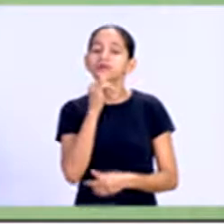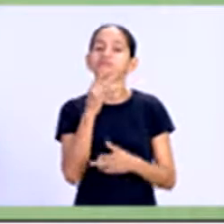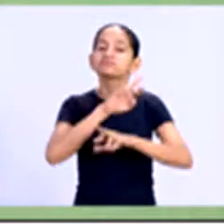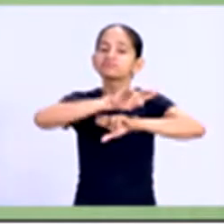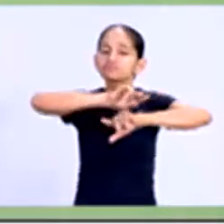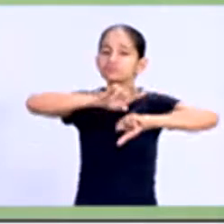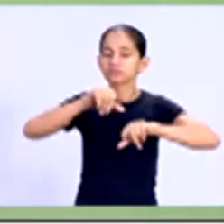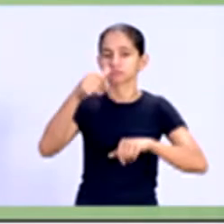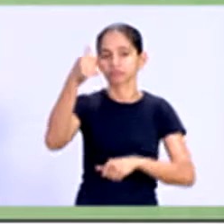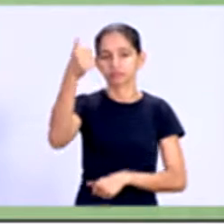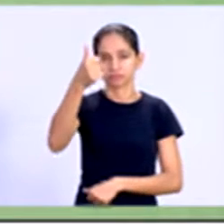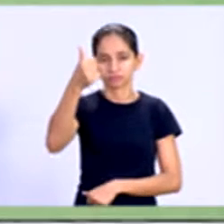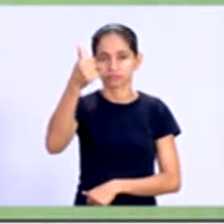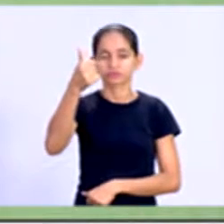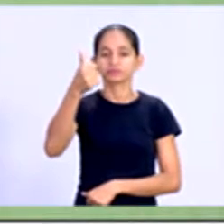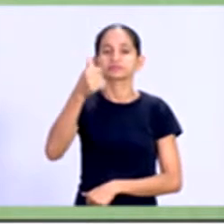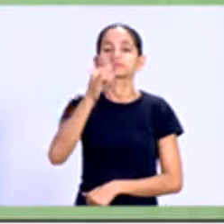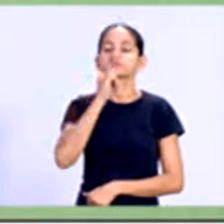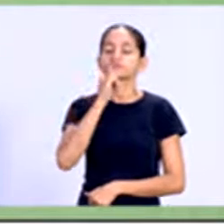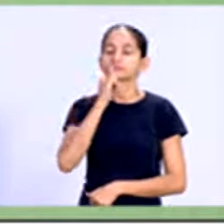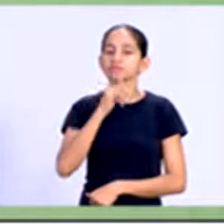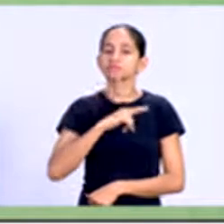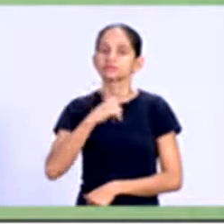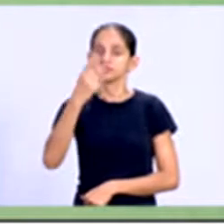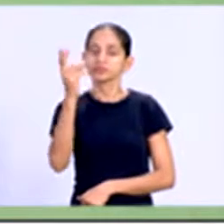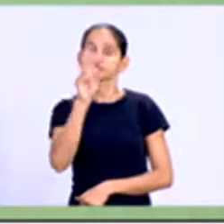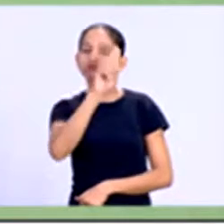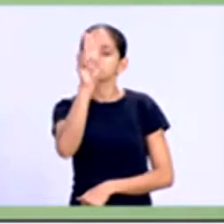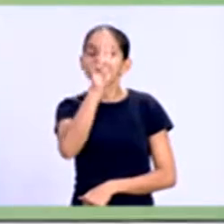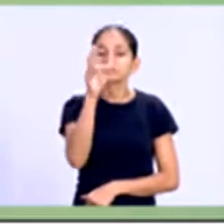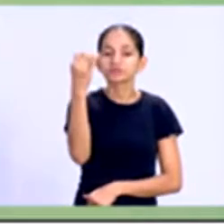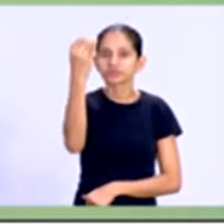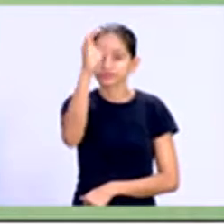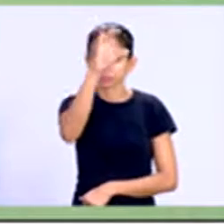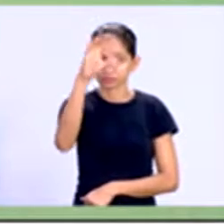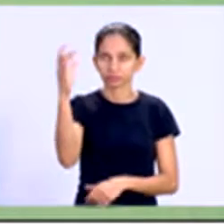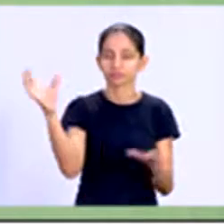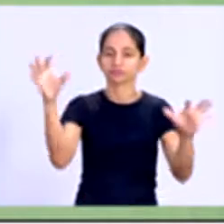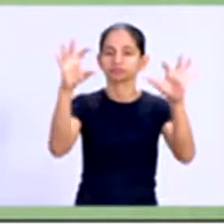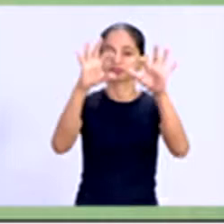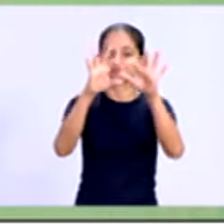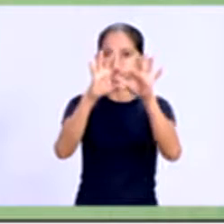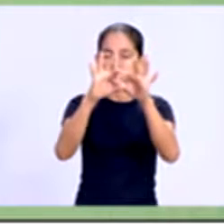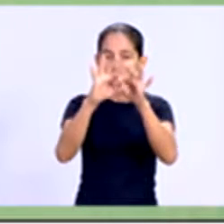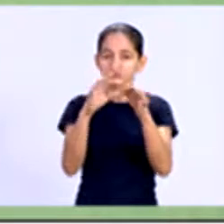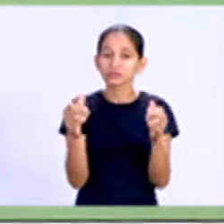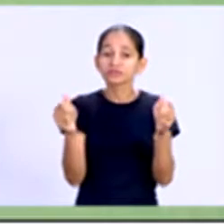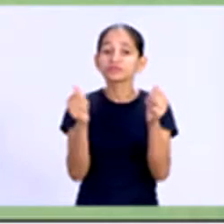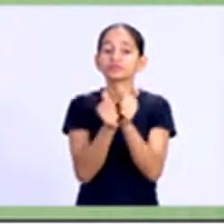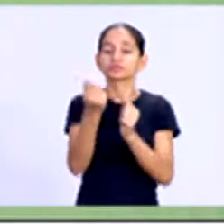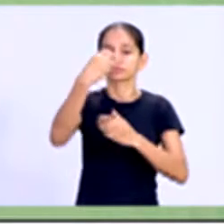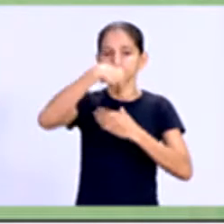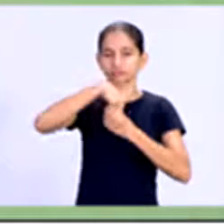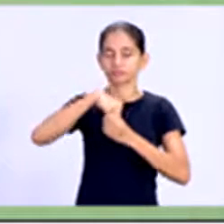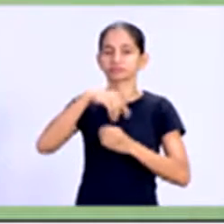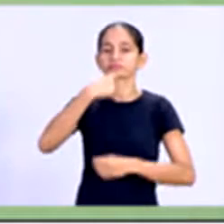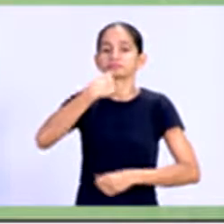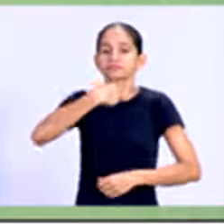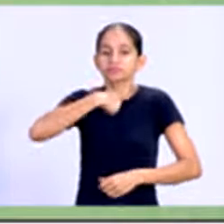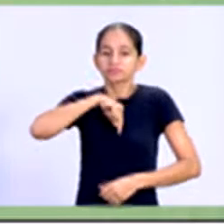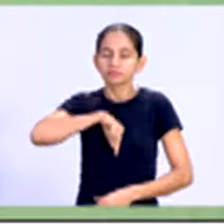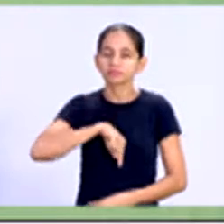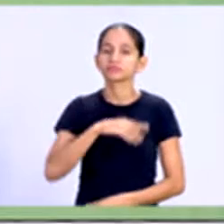Streptococcus, Leuconostoque e Pediococcus, que em conjunto com os lactobacilos